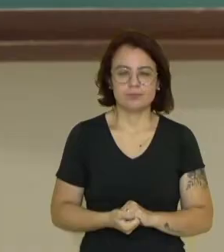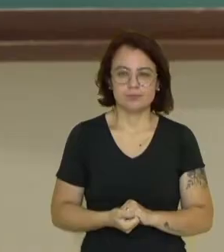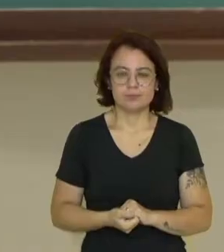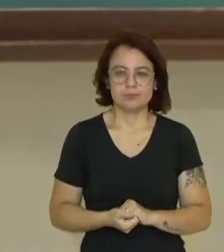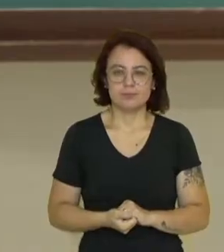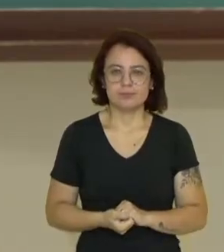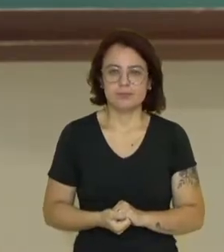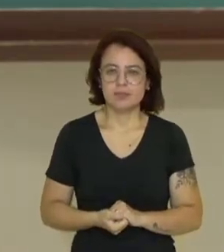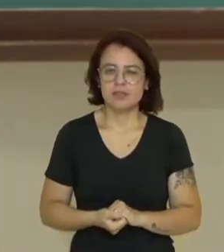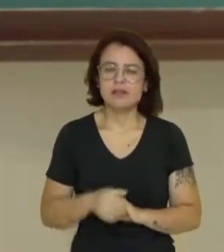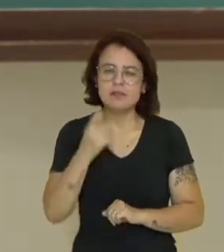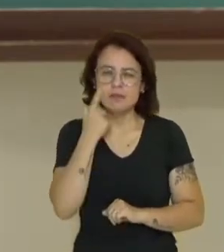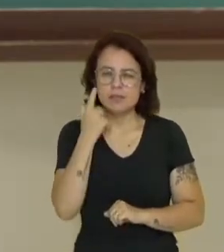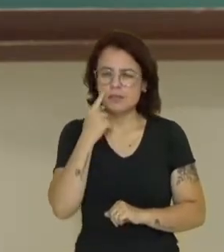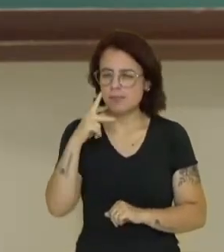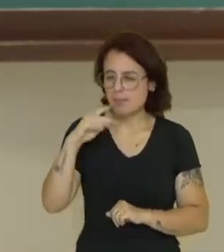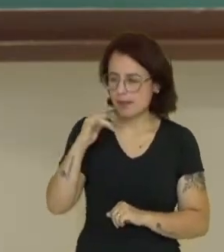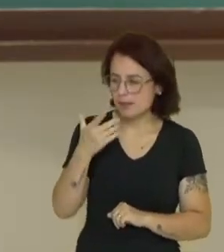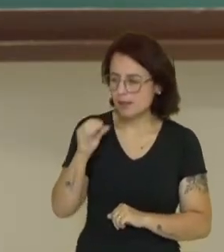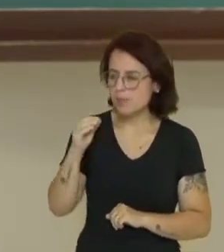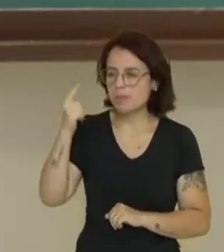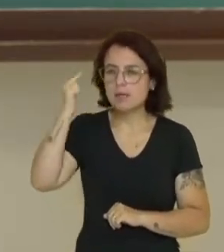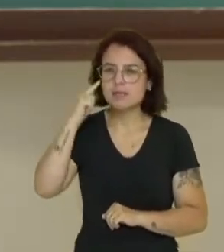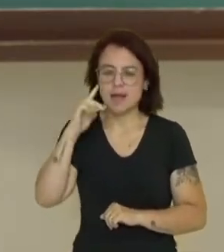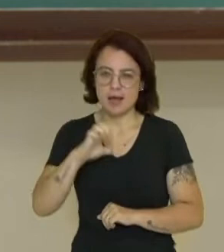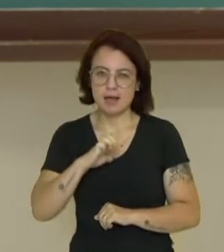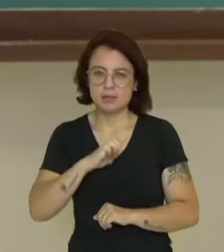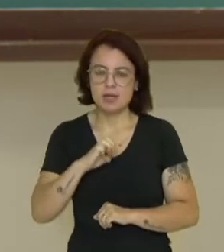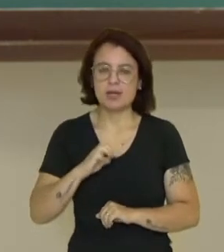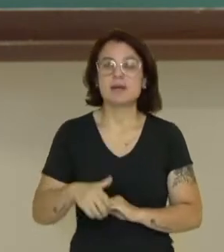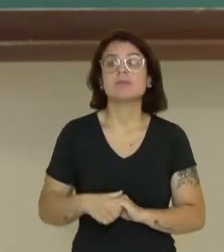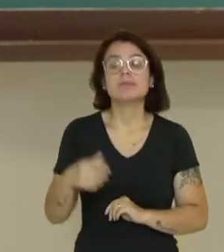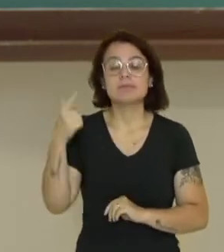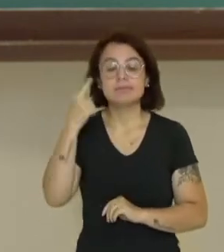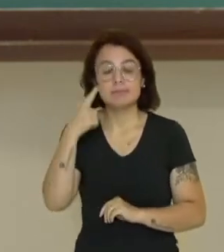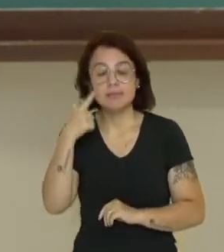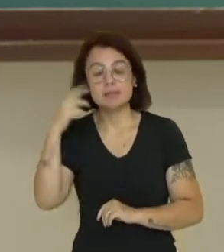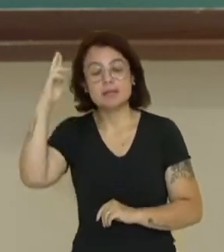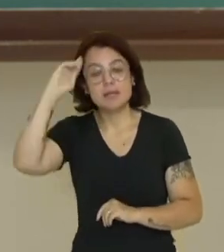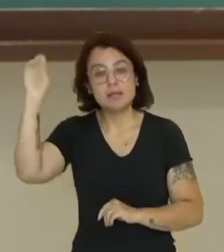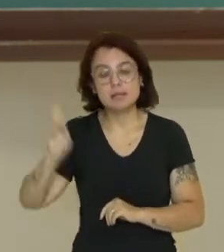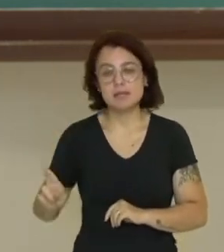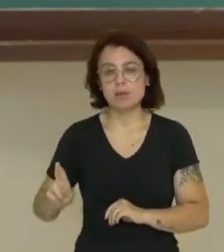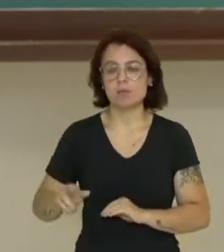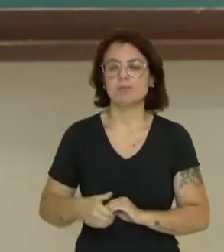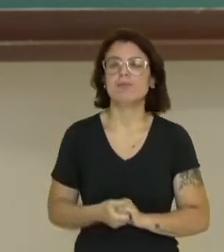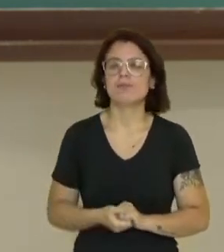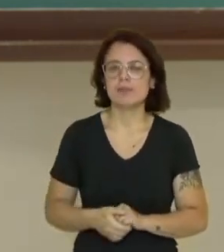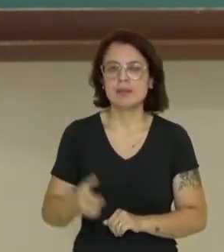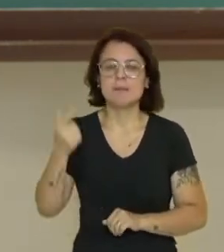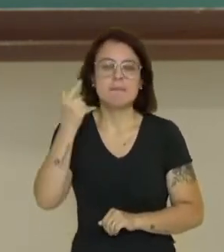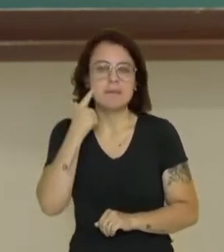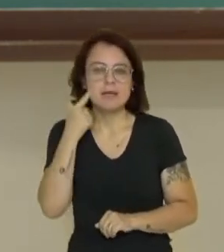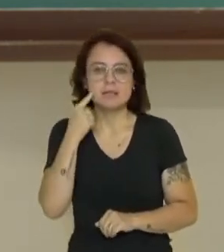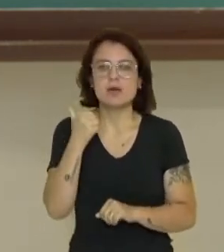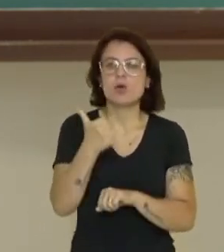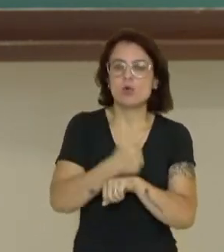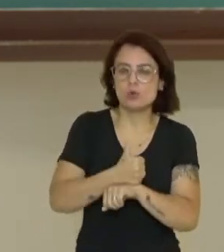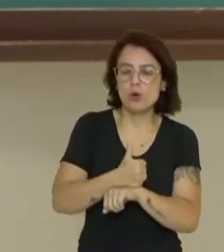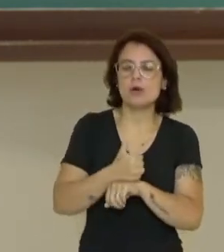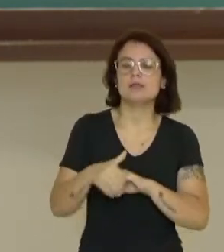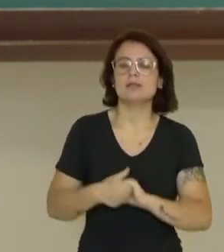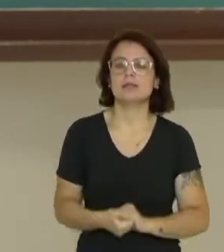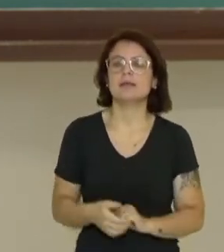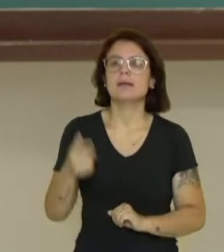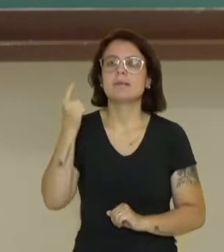Gente, veja que quando o Platão está pensando ética, ele está pensando em racionalidade, ele está pensando em controle, ele